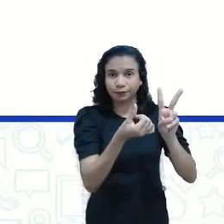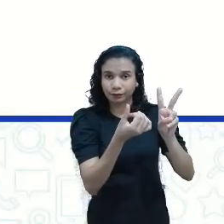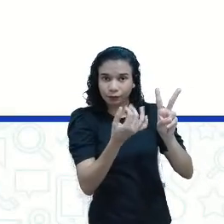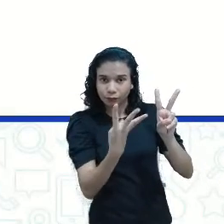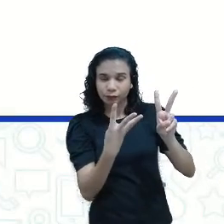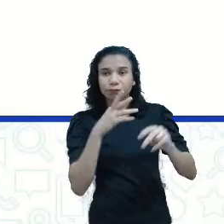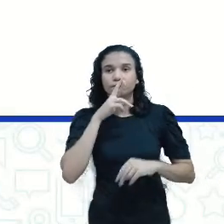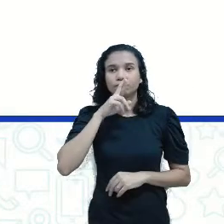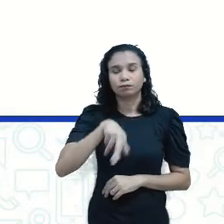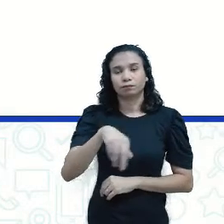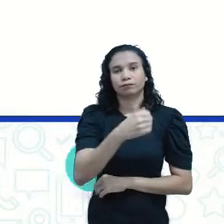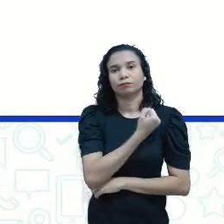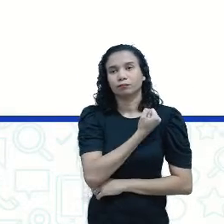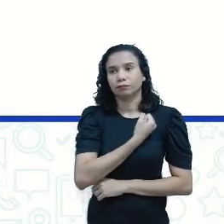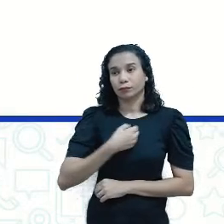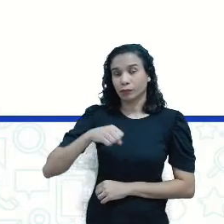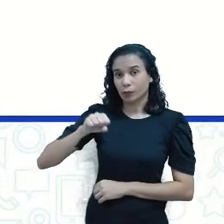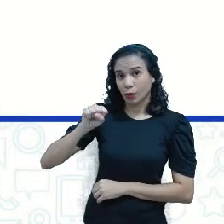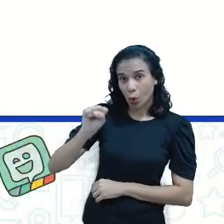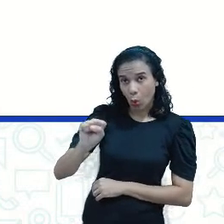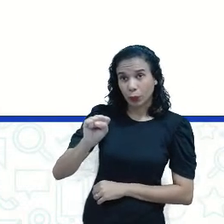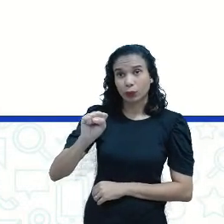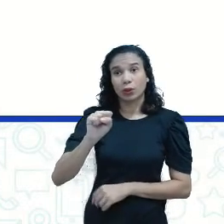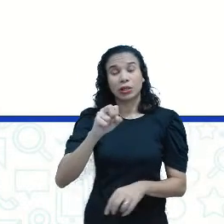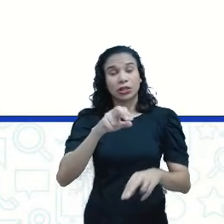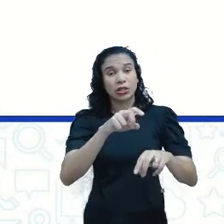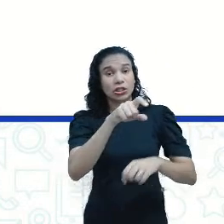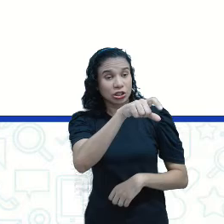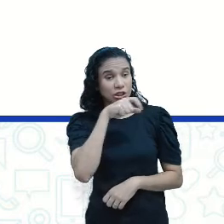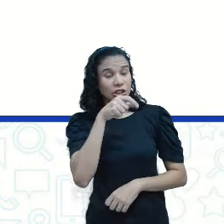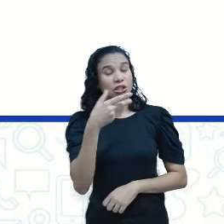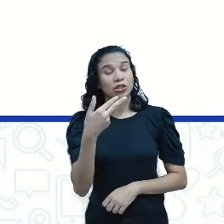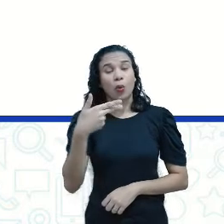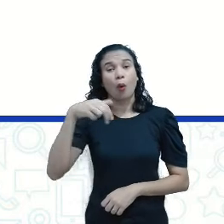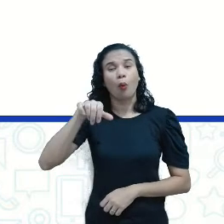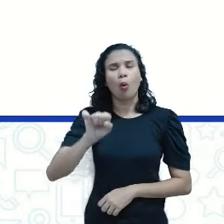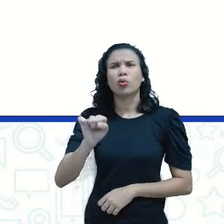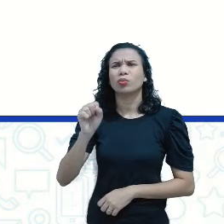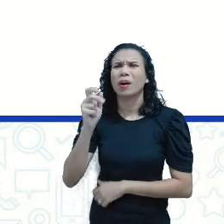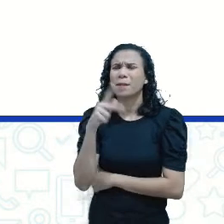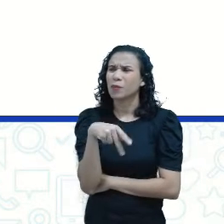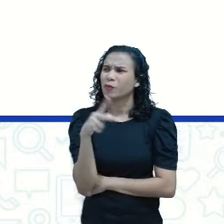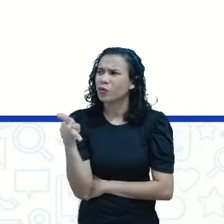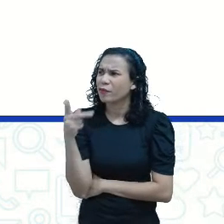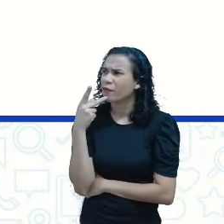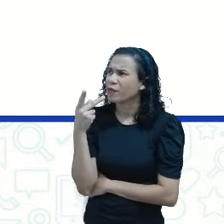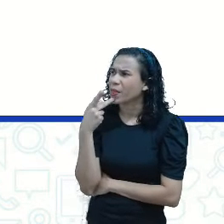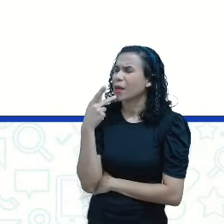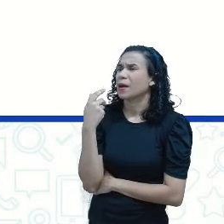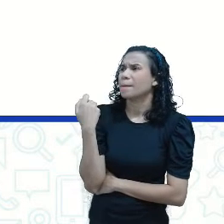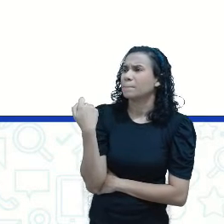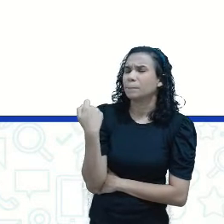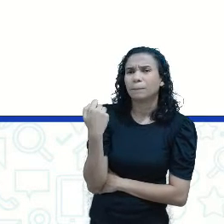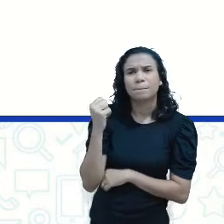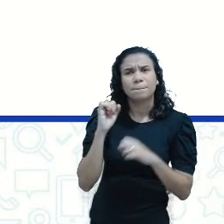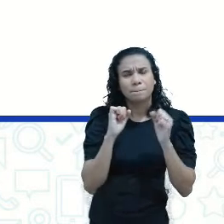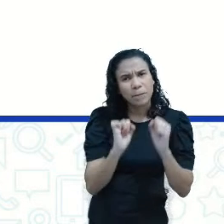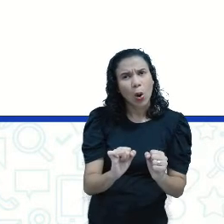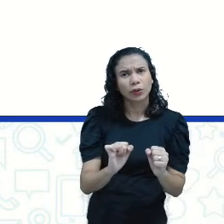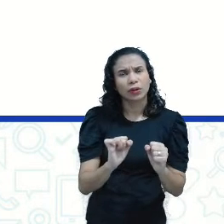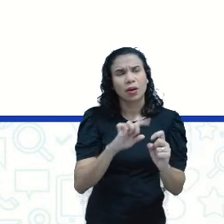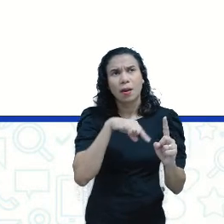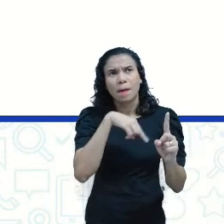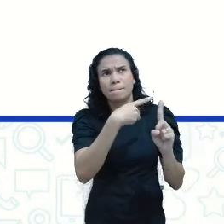a número 8. Você vai dizer aí que x é igual a 8. Ricardinho, mas tu me dissesse na outra questão que poderia ser